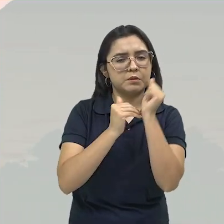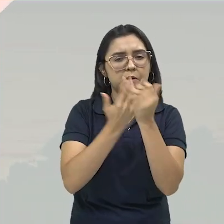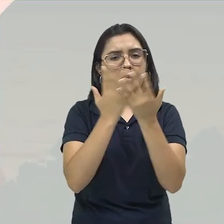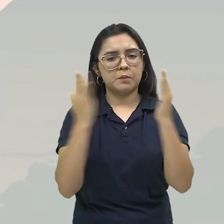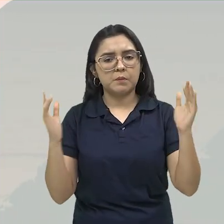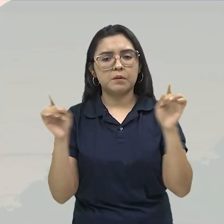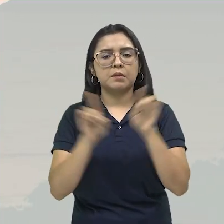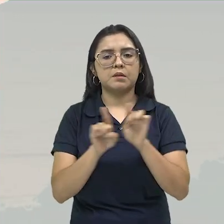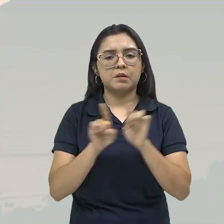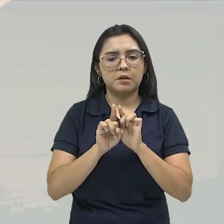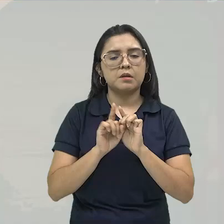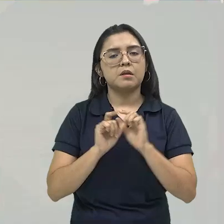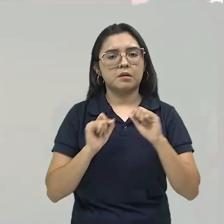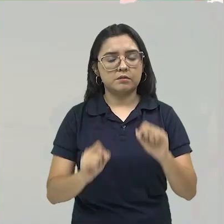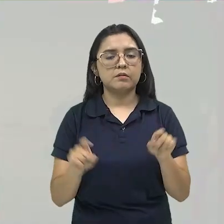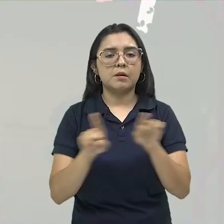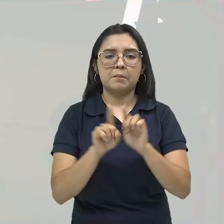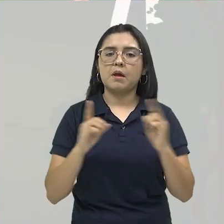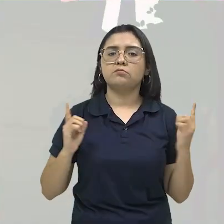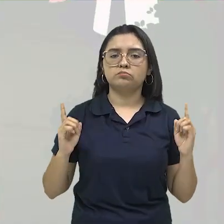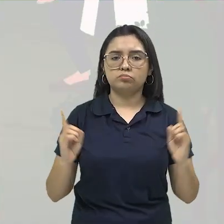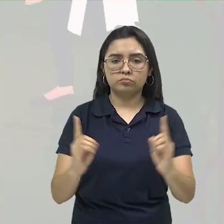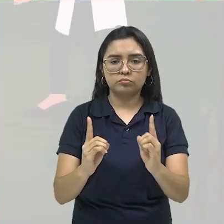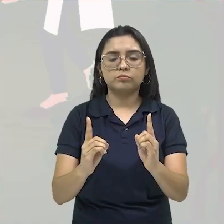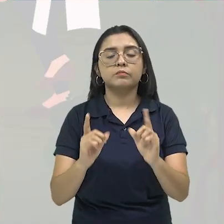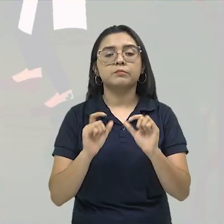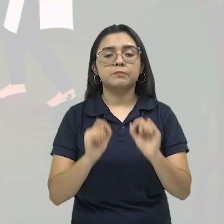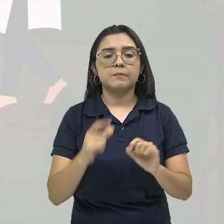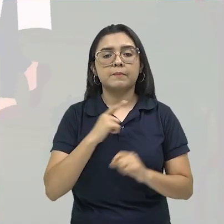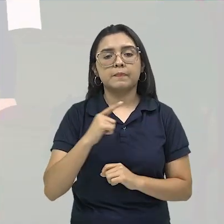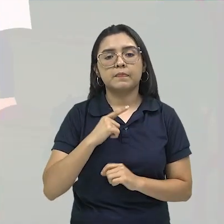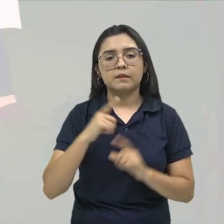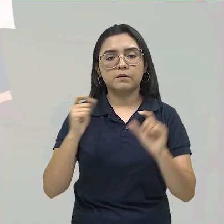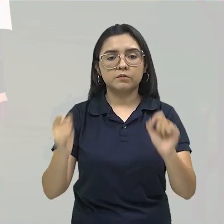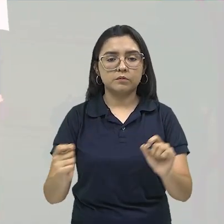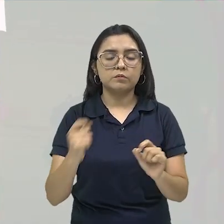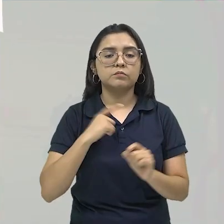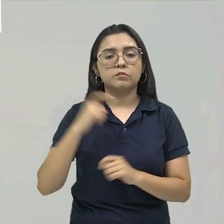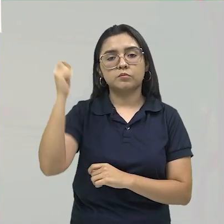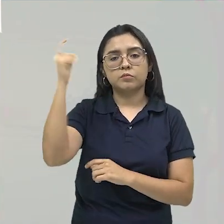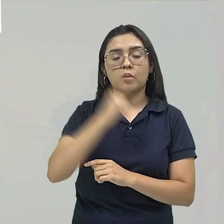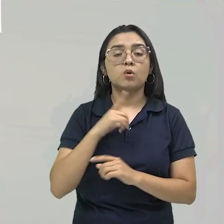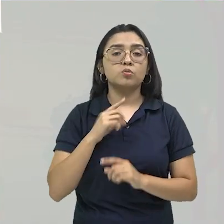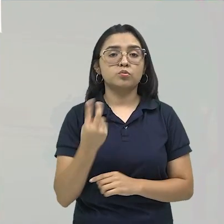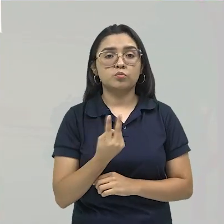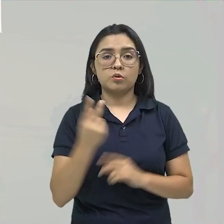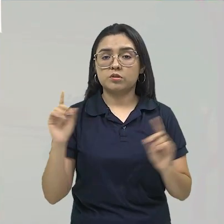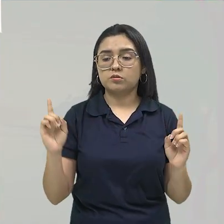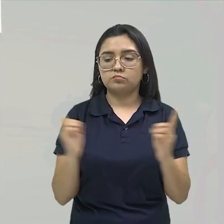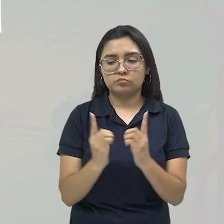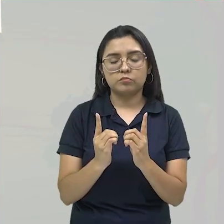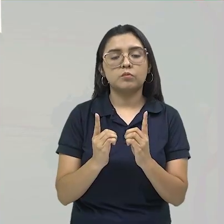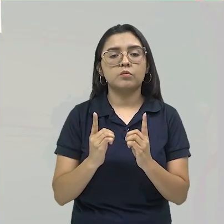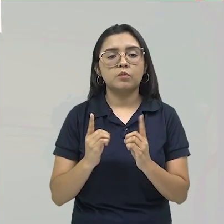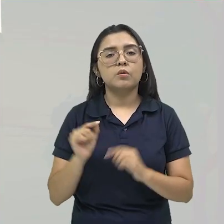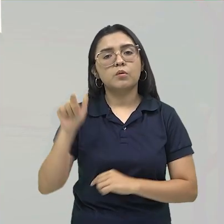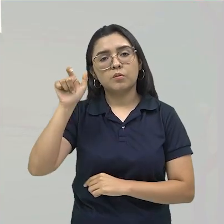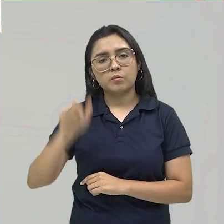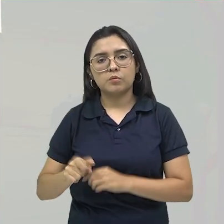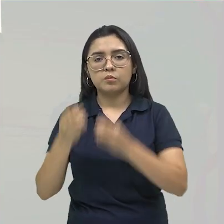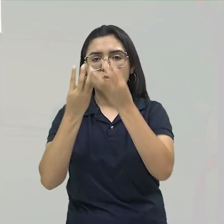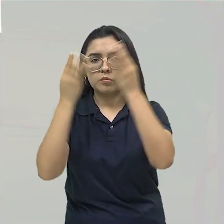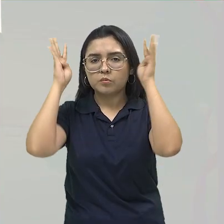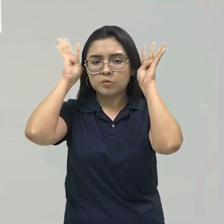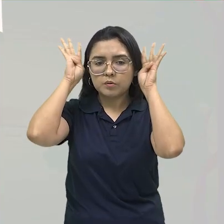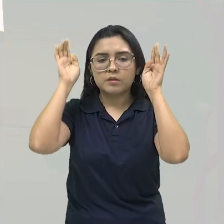com determinação. Em uma clareira ensolarada, os dois se encontraram. O pajé, com seu